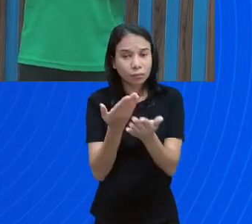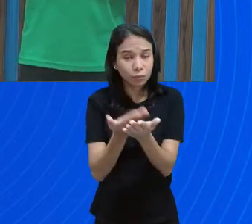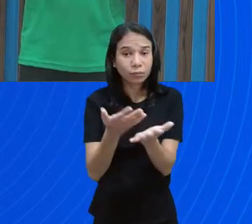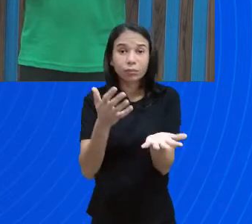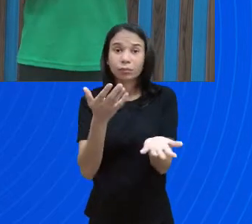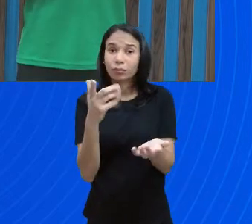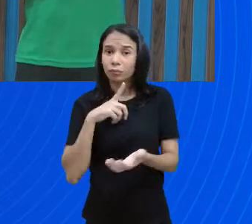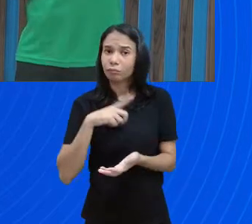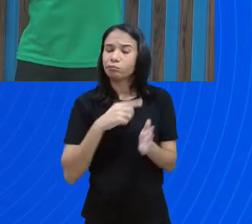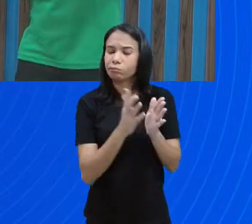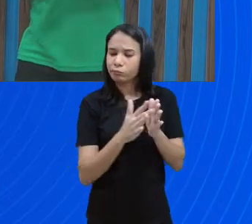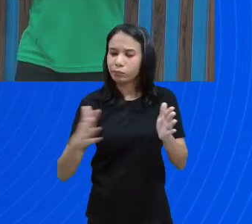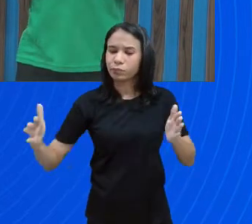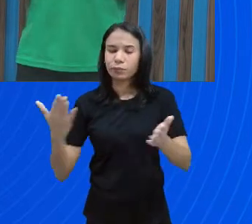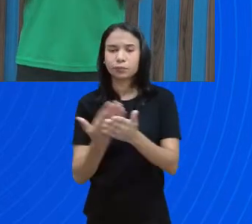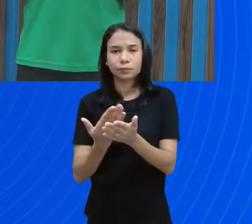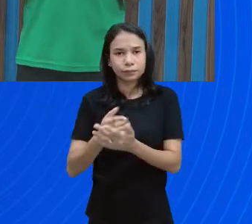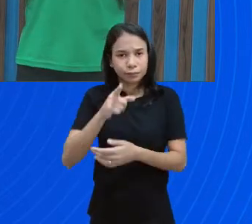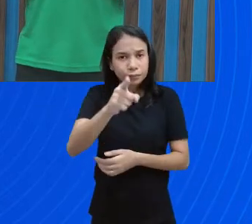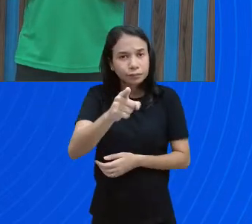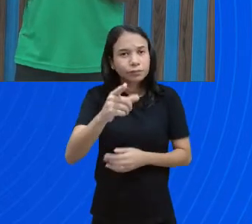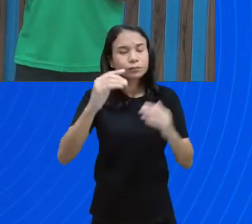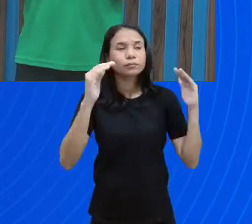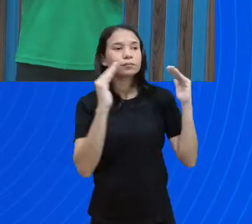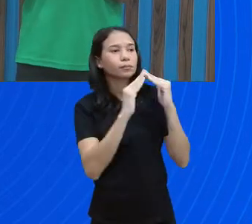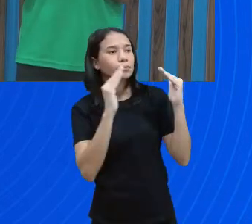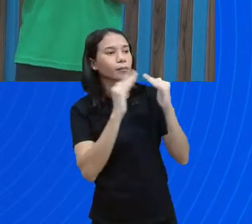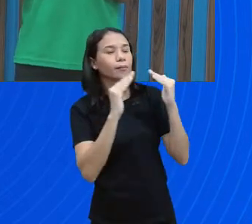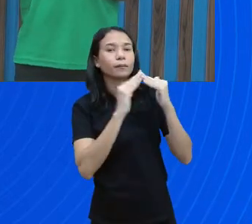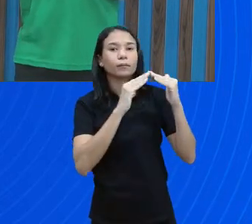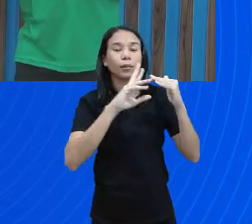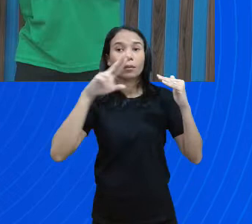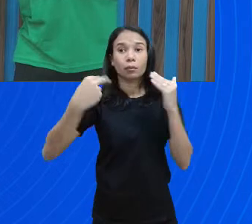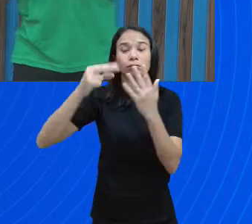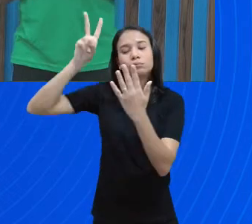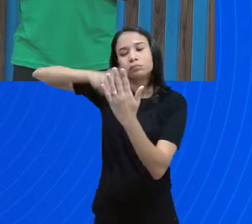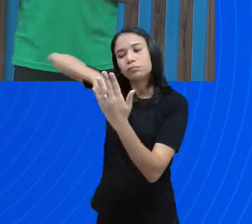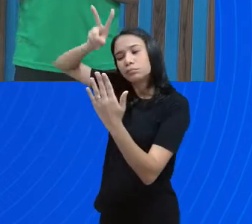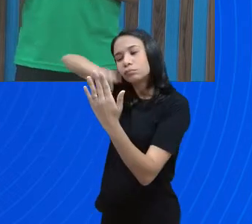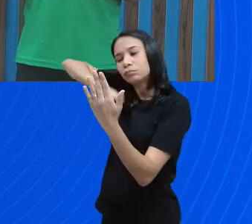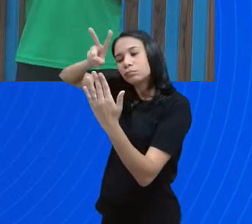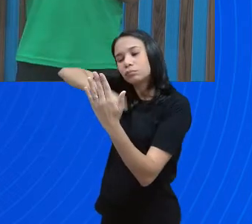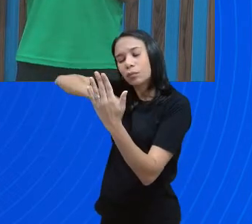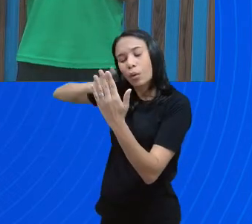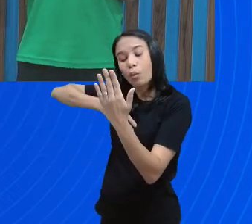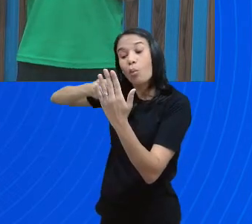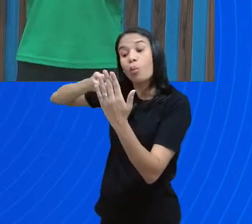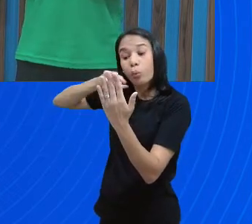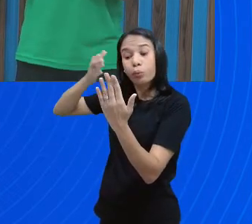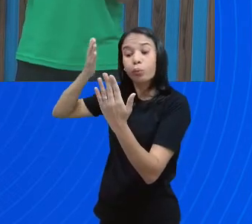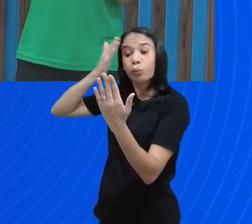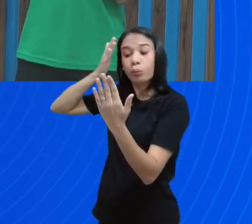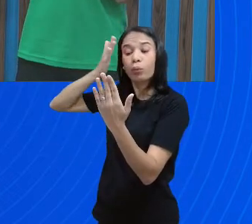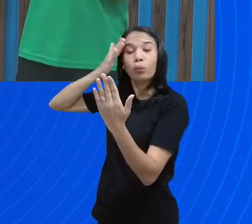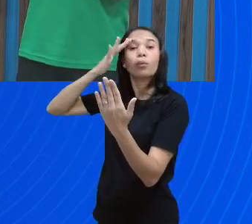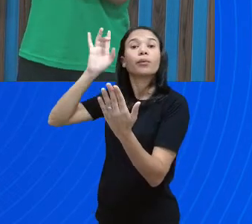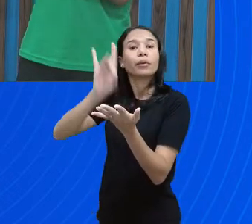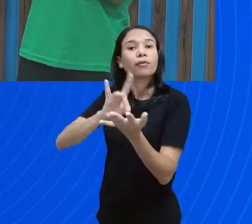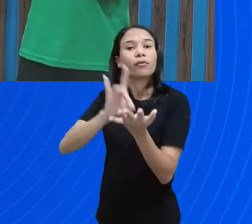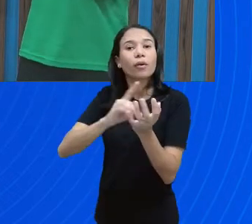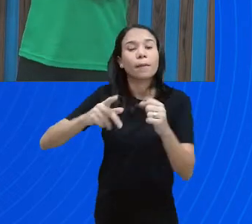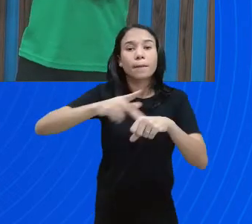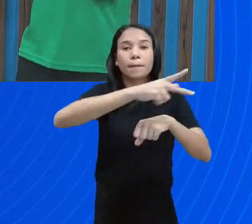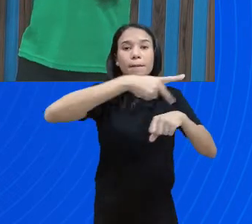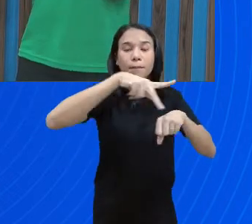e ao longo dos estudos de vocês em casa, ao longo das leituras de vocês, vocês vão entender